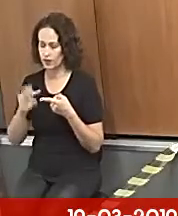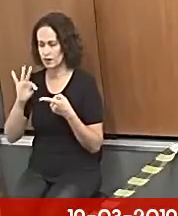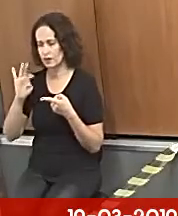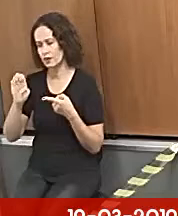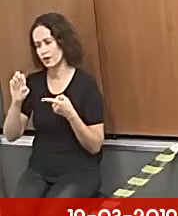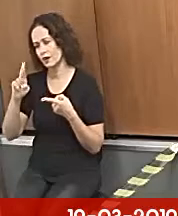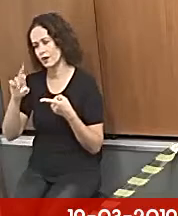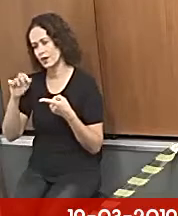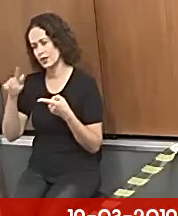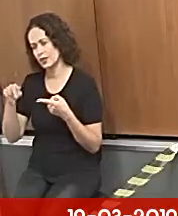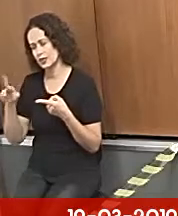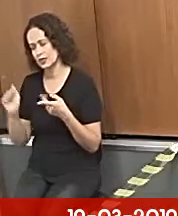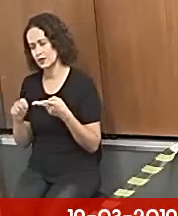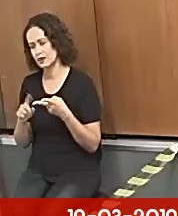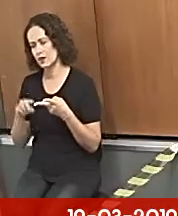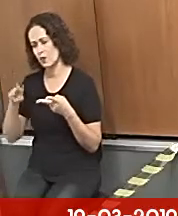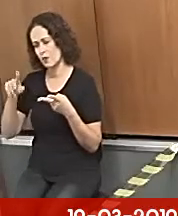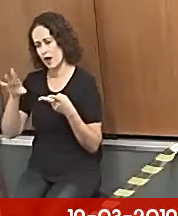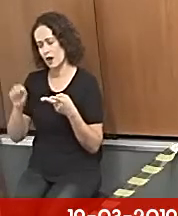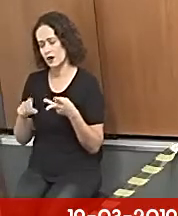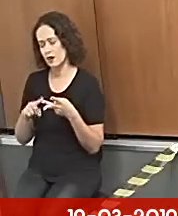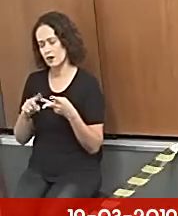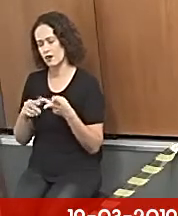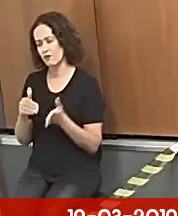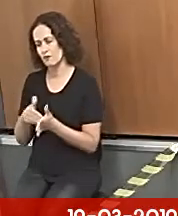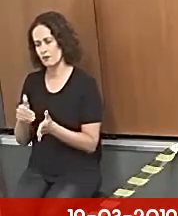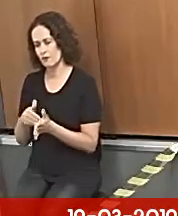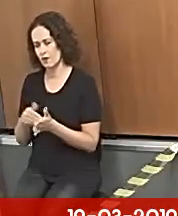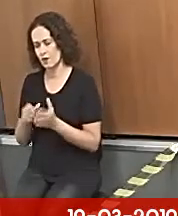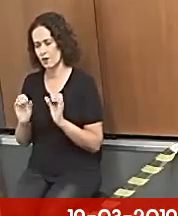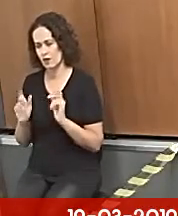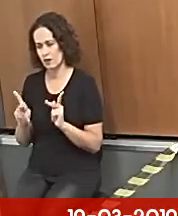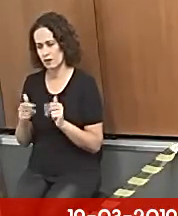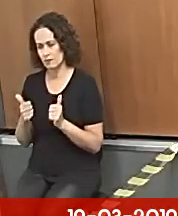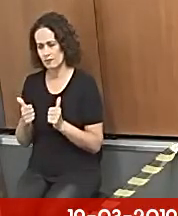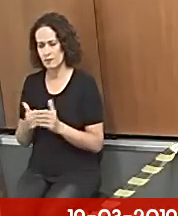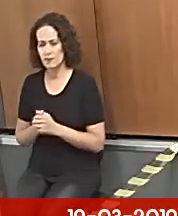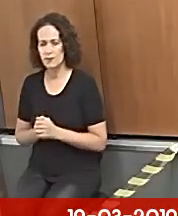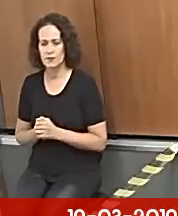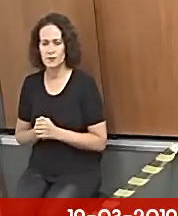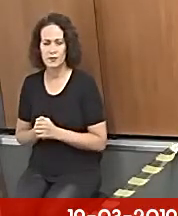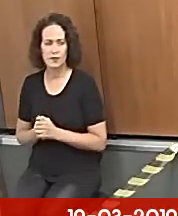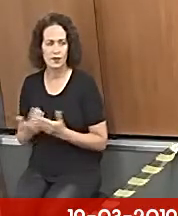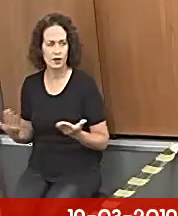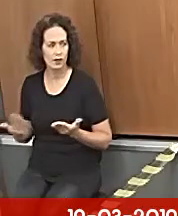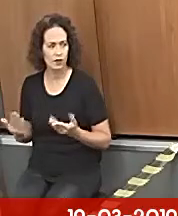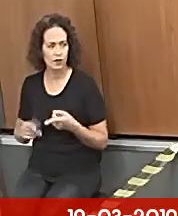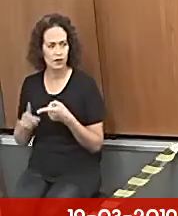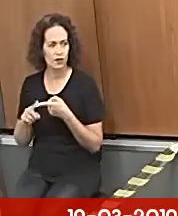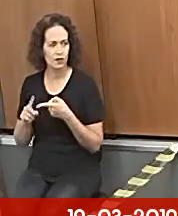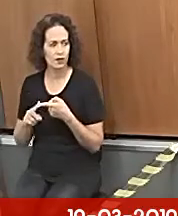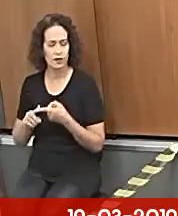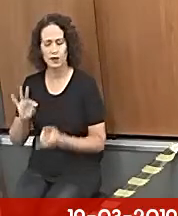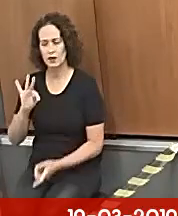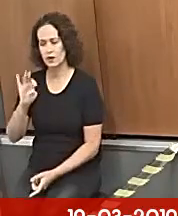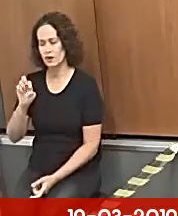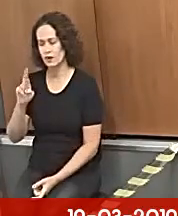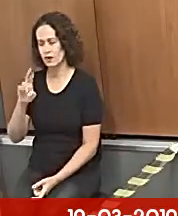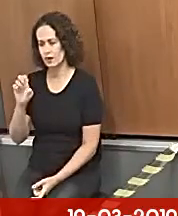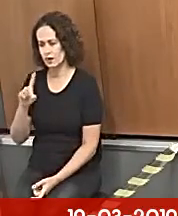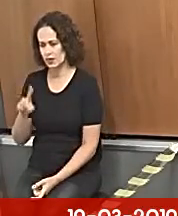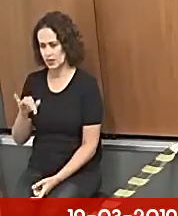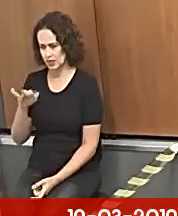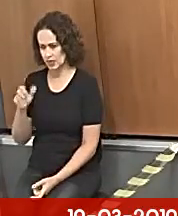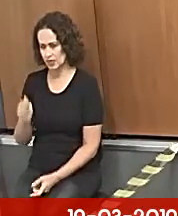do seu mário e o senhor serra é a fala ok então terezinha rocha é do conselho estadual de